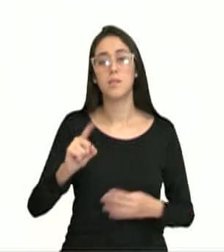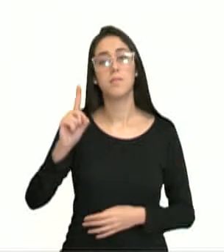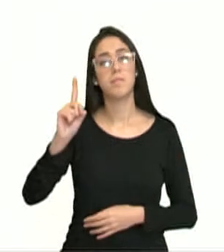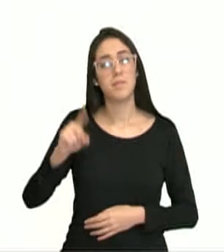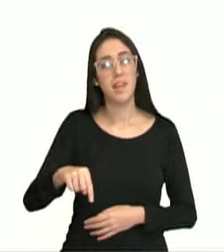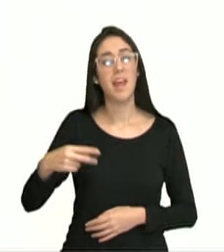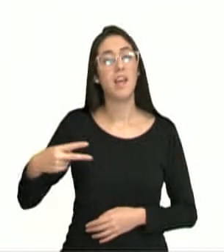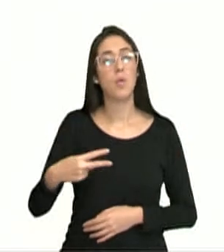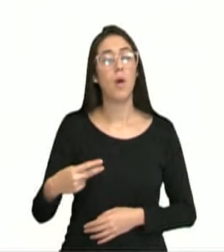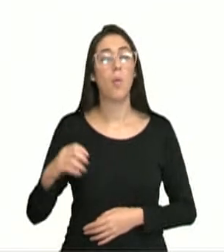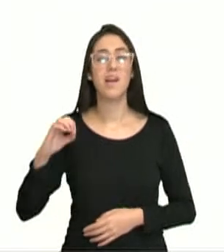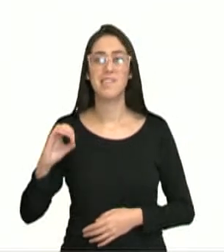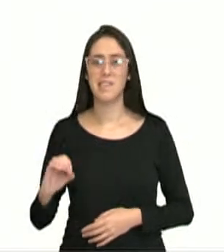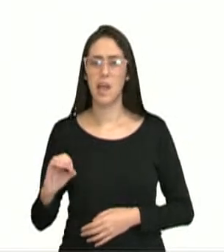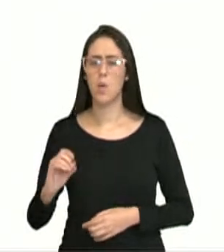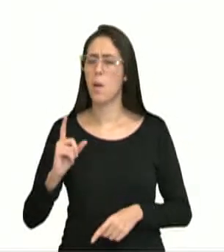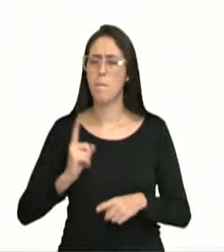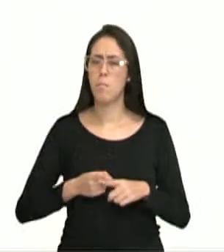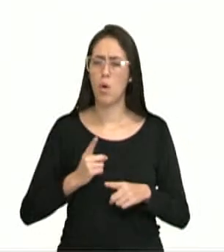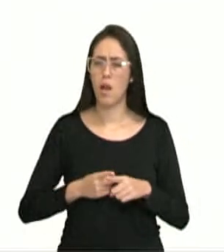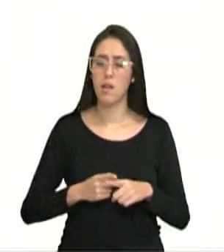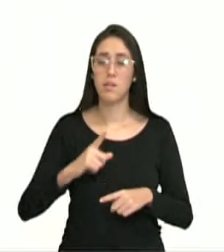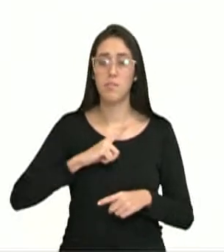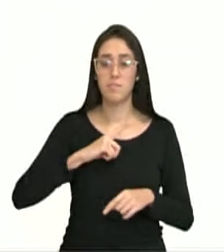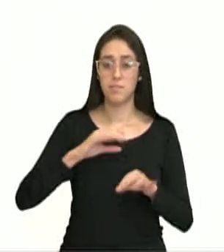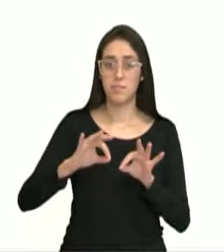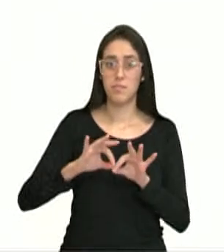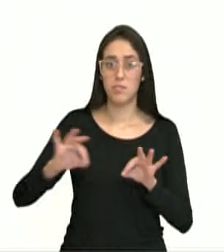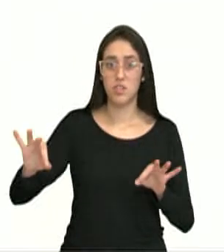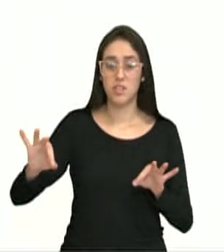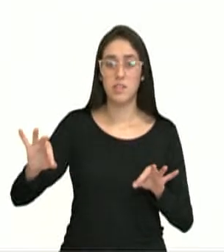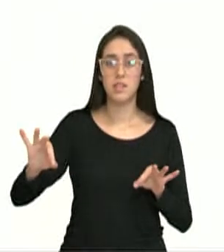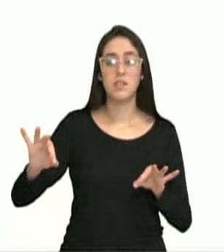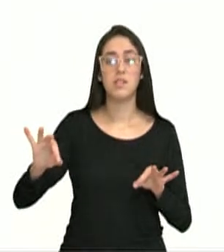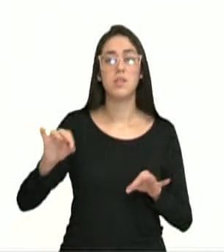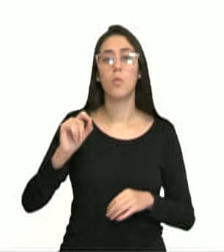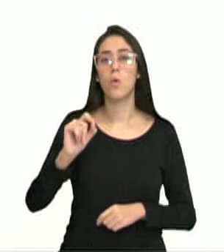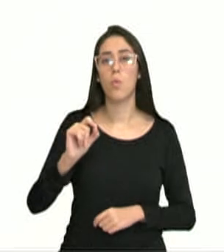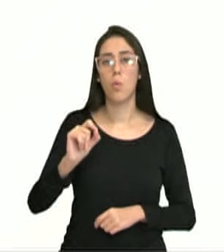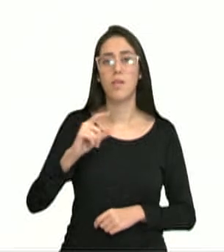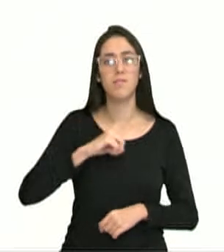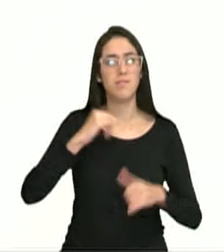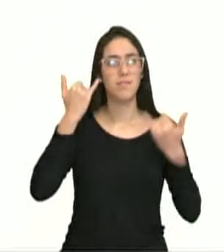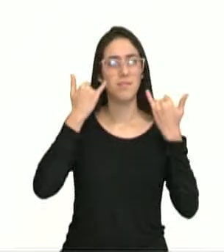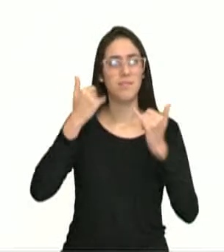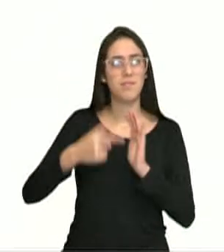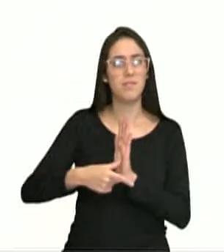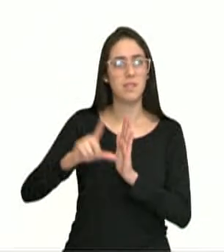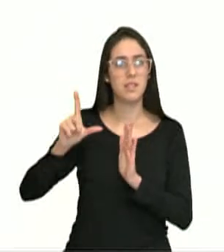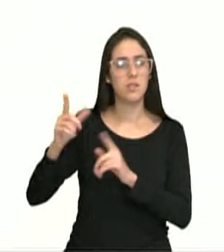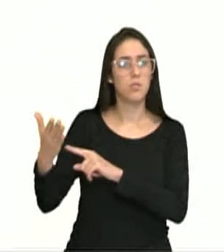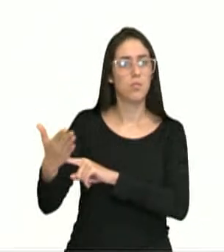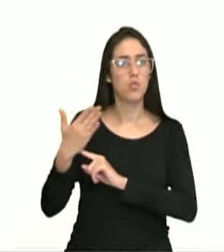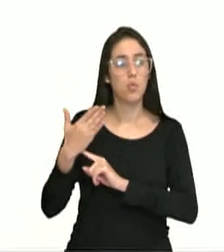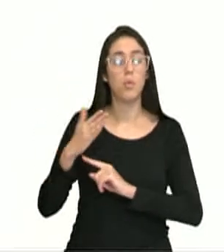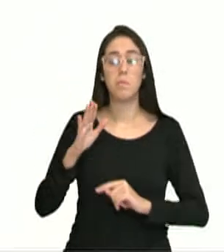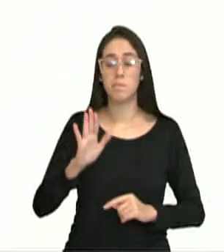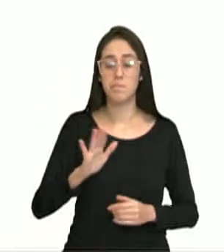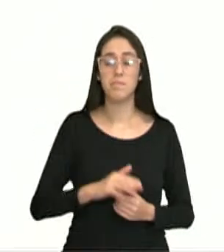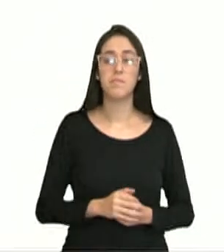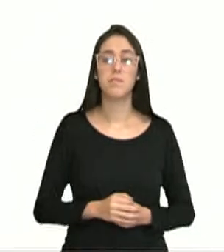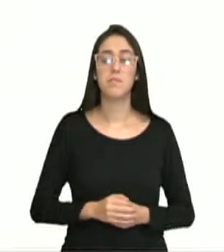iguais a zero. Por quê? Porque não há distância entre eles. Lembra que ele me deu essa informação anteriormente. Logo,